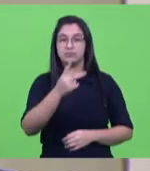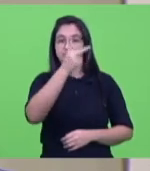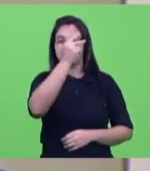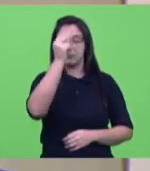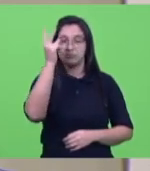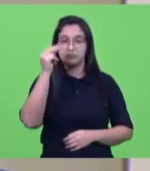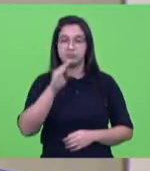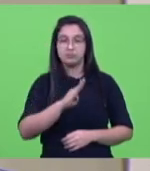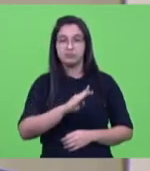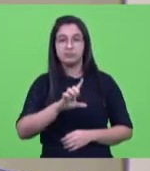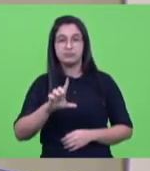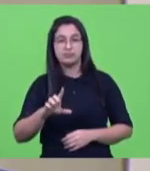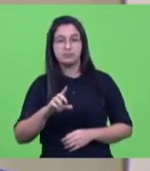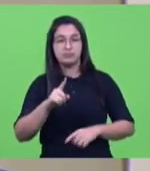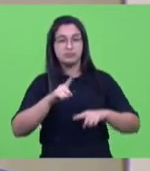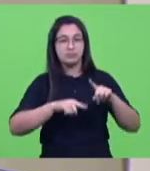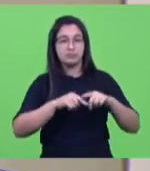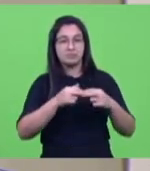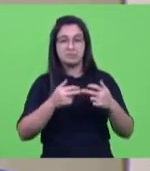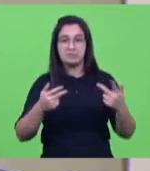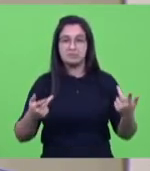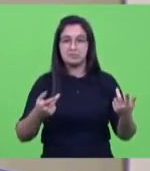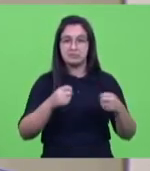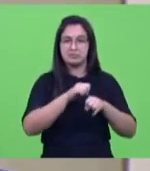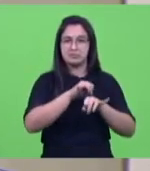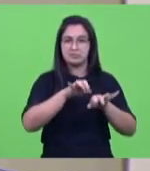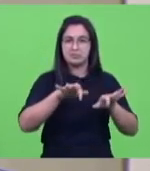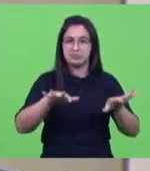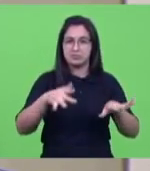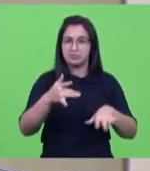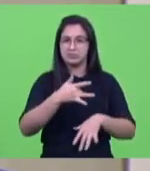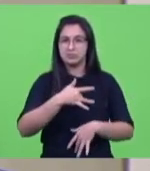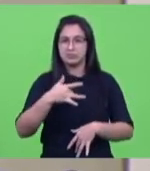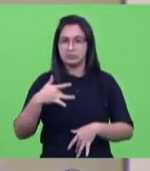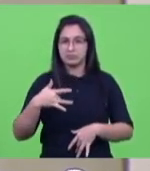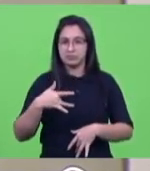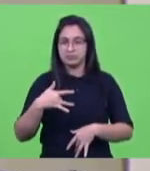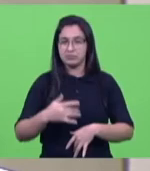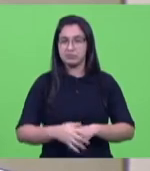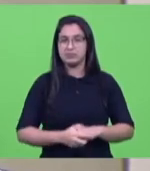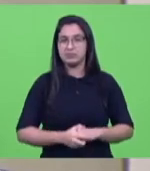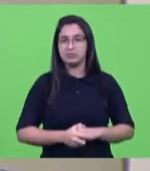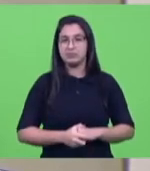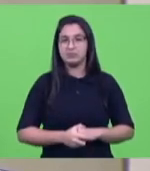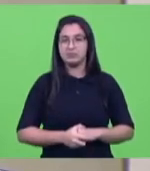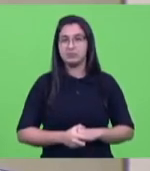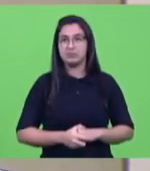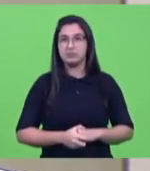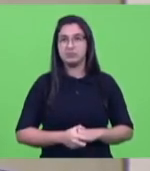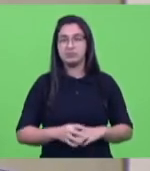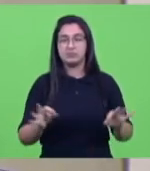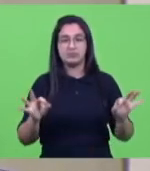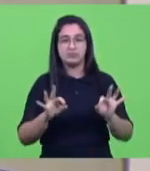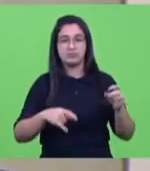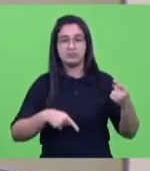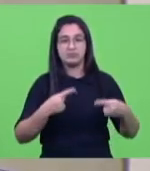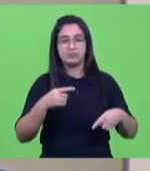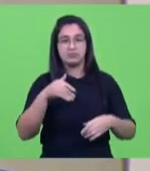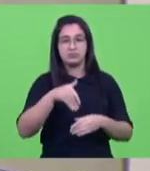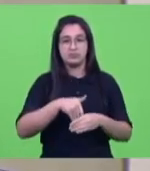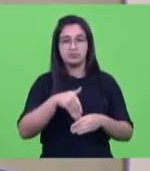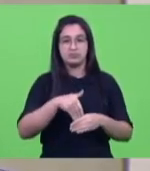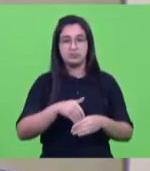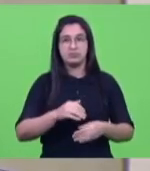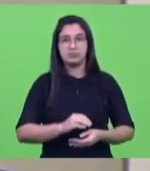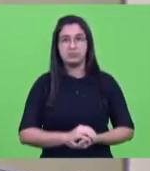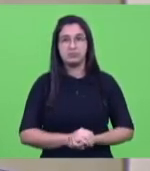informações acerca do material disseminado na rede pública de saúde do município, em discussão. Não havendo quem queira discutir, em votação, deputados que